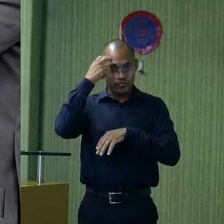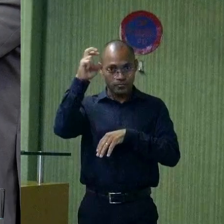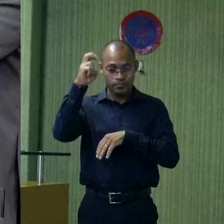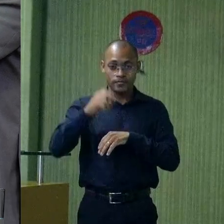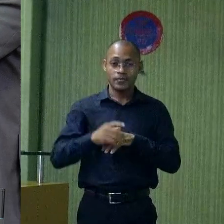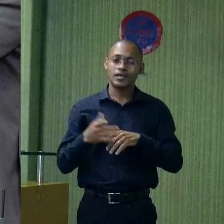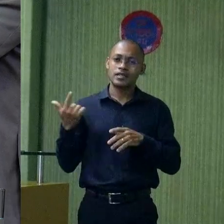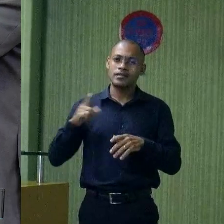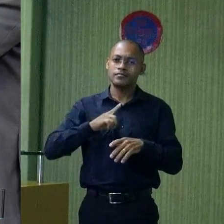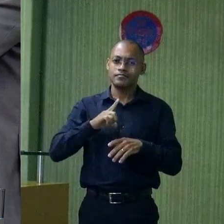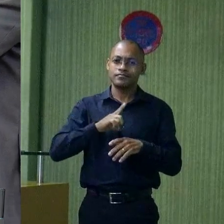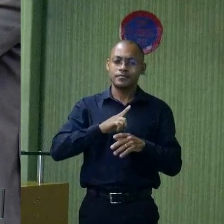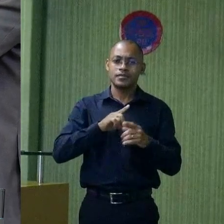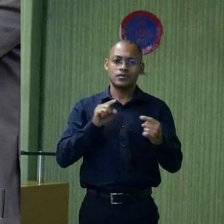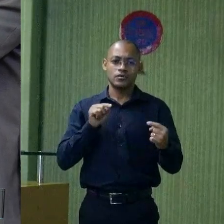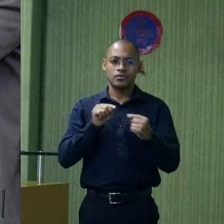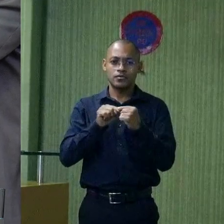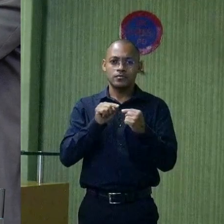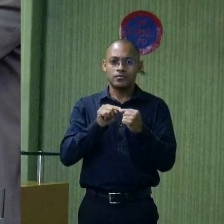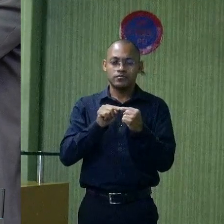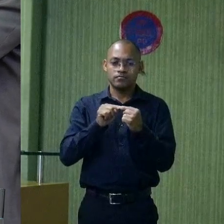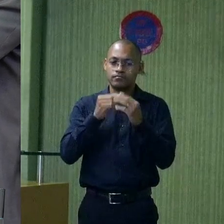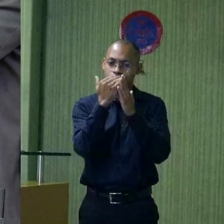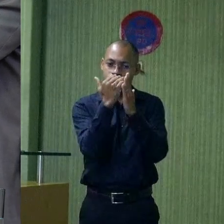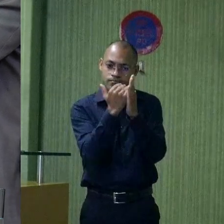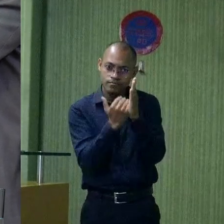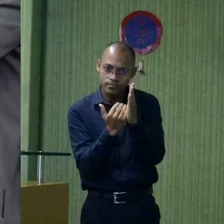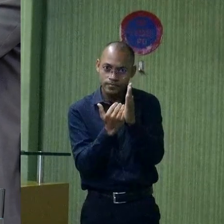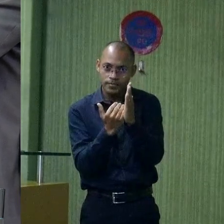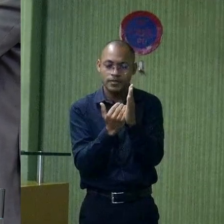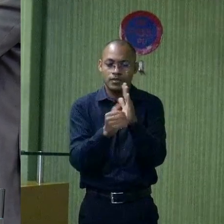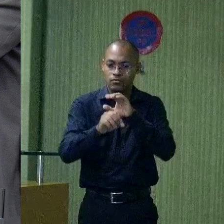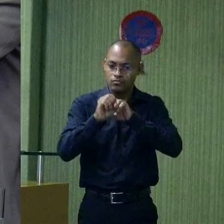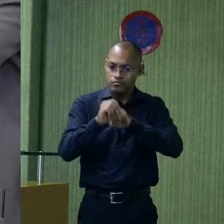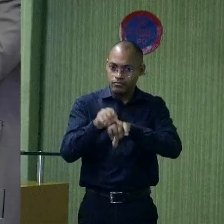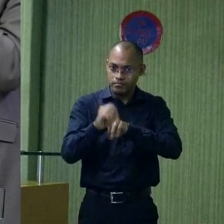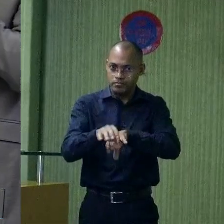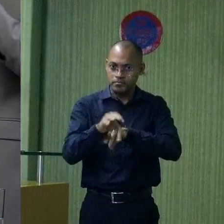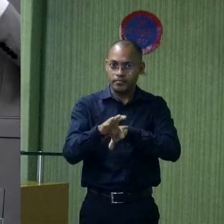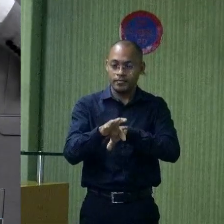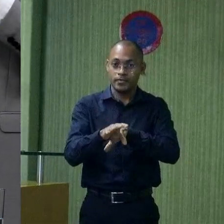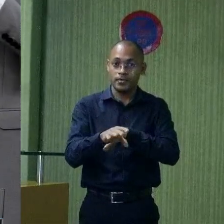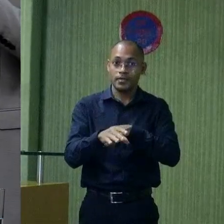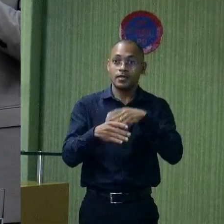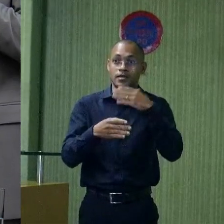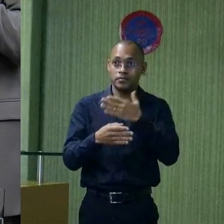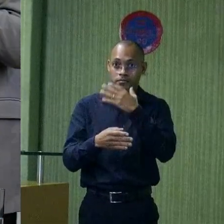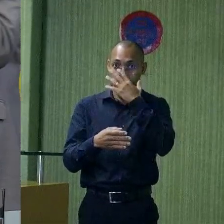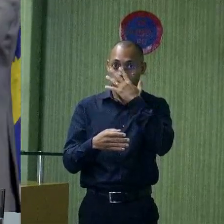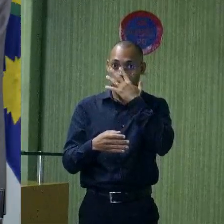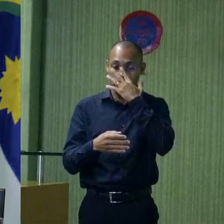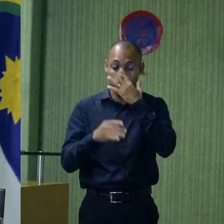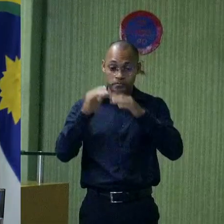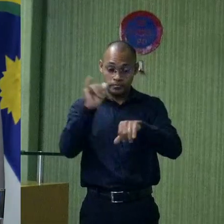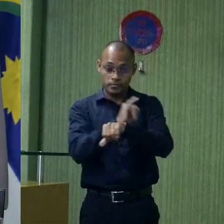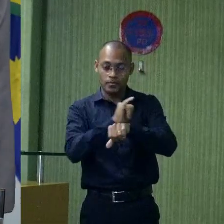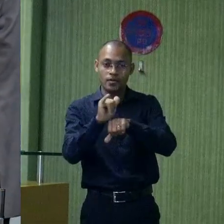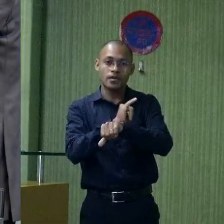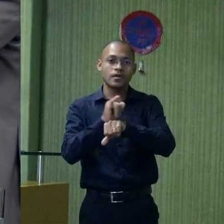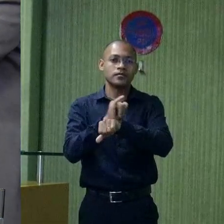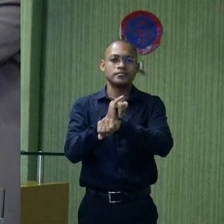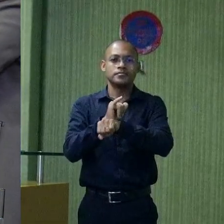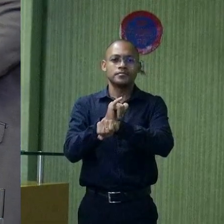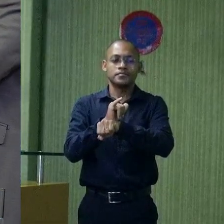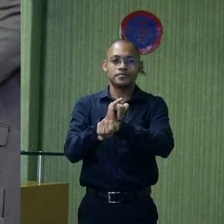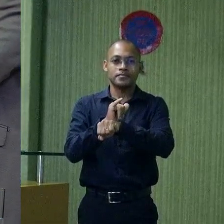já dentro de um ideia de plano decenal de educação Tá certo essa previsão E aí sim de um Plan decenal ele vem